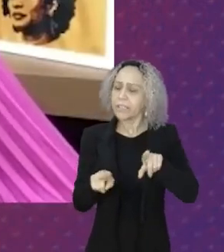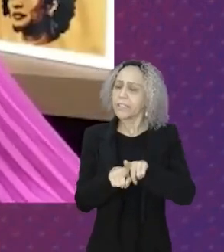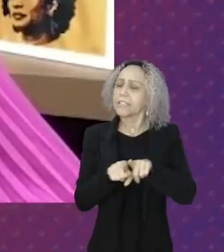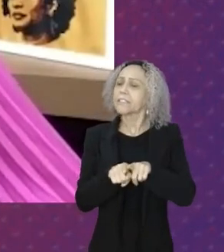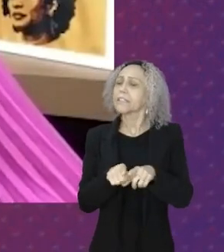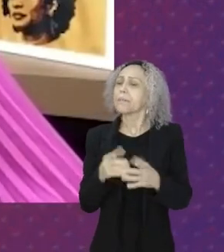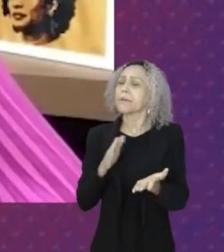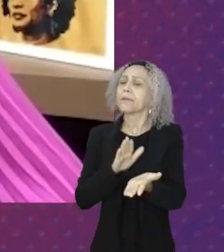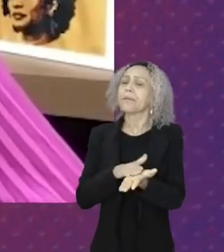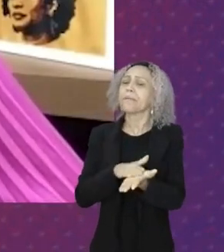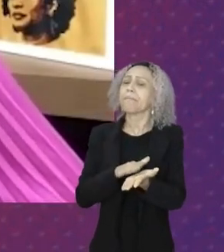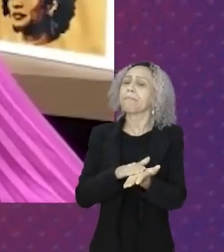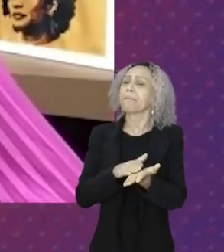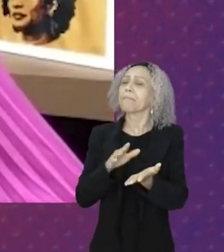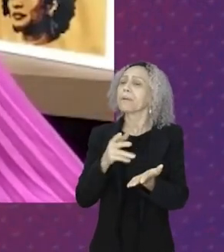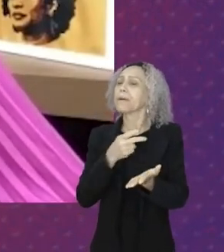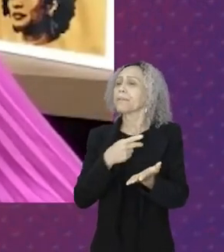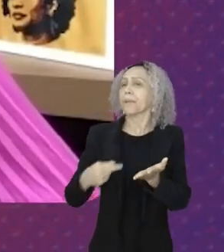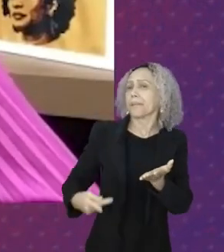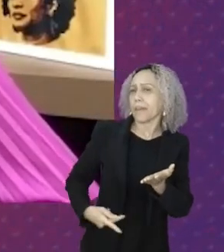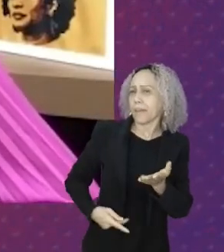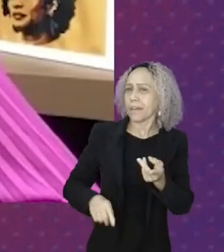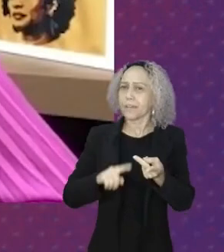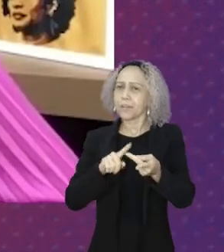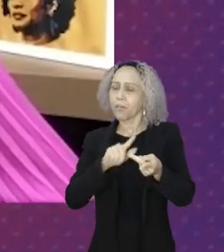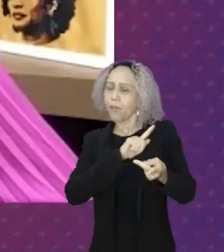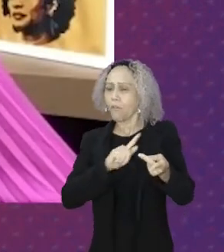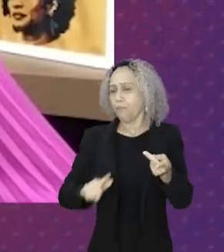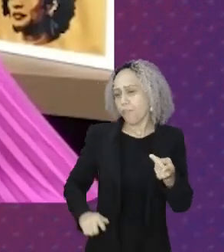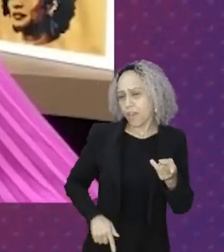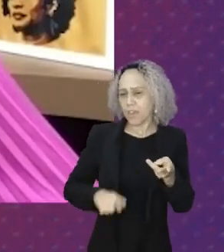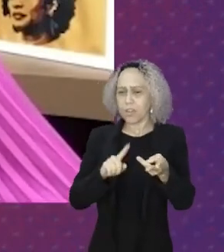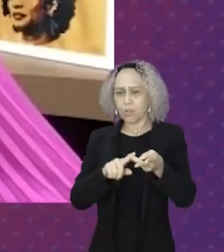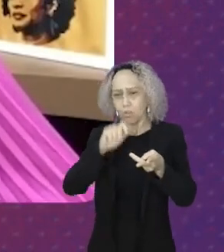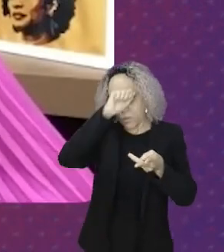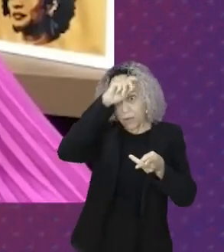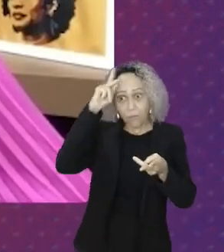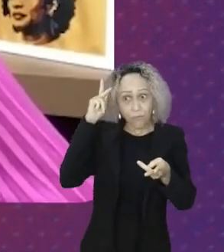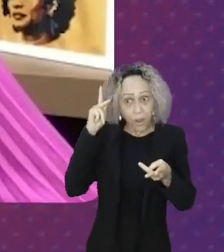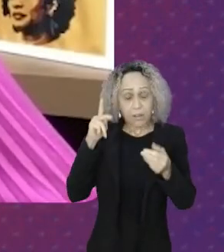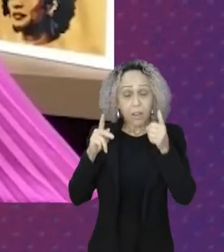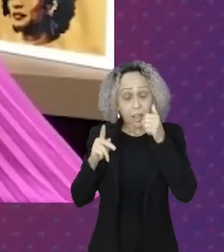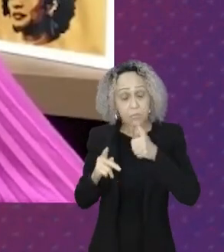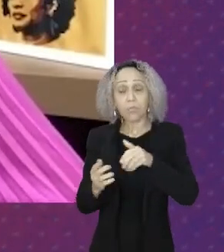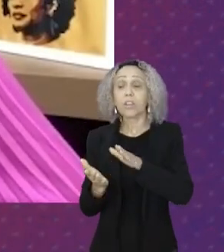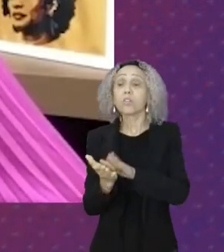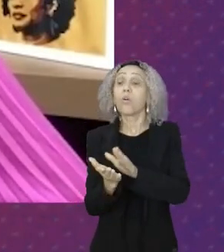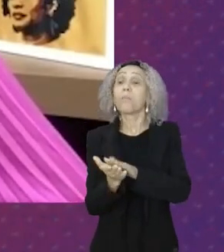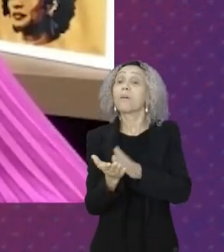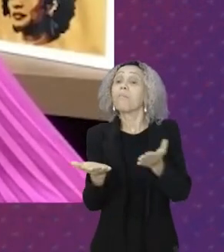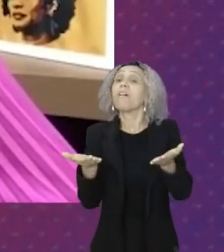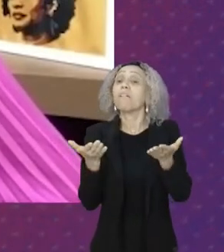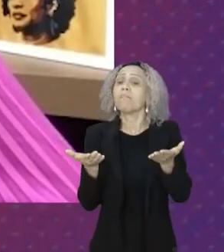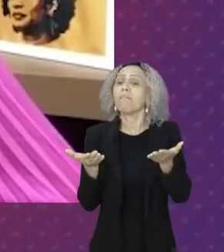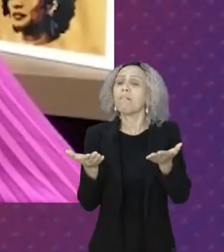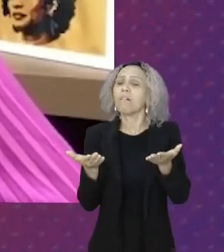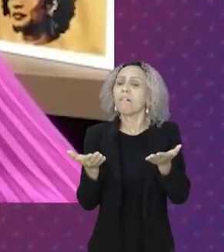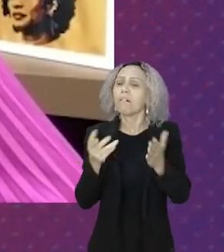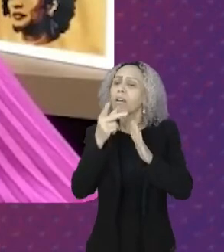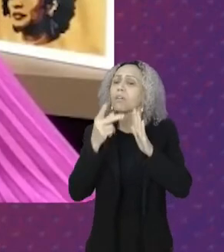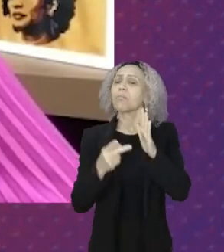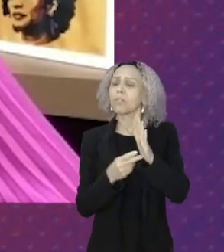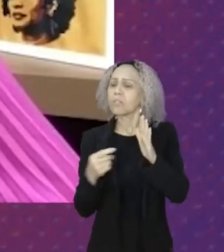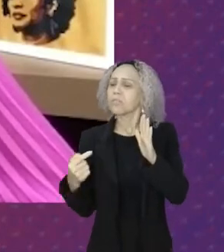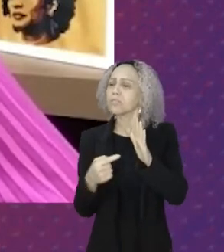os executivos estaduais e municipais das cidades e dos estados para pensar um programa